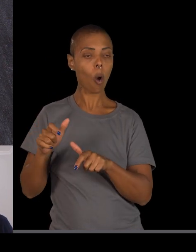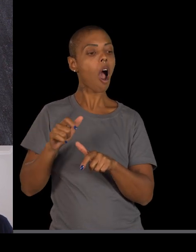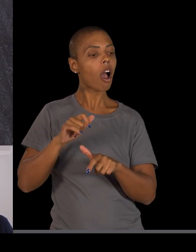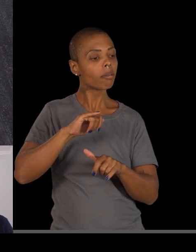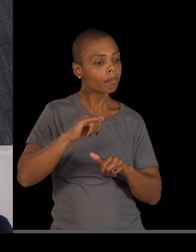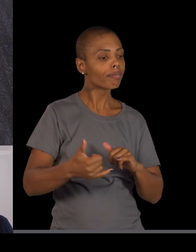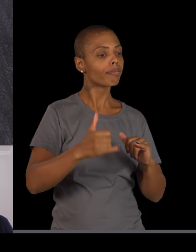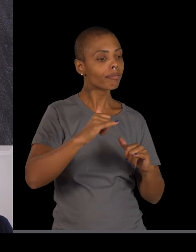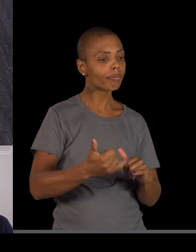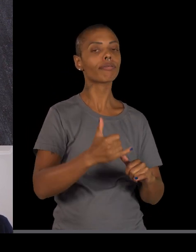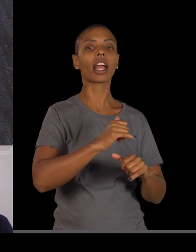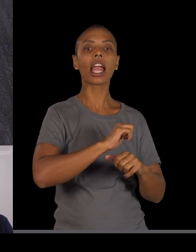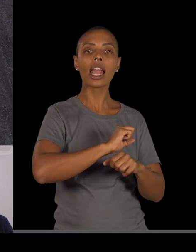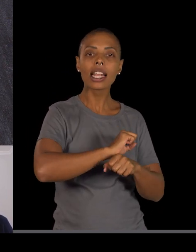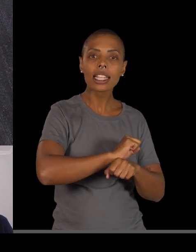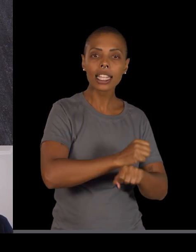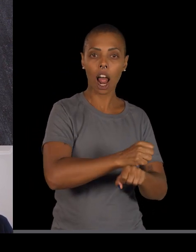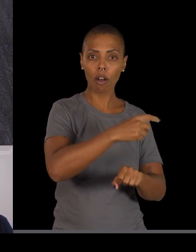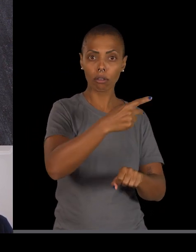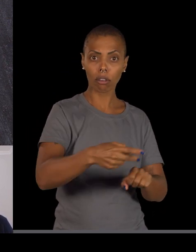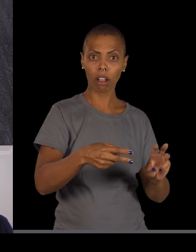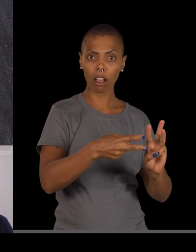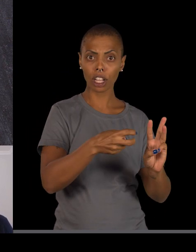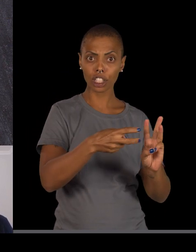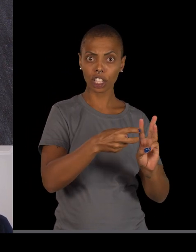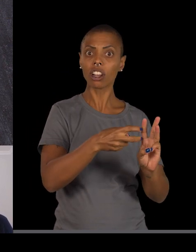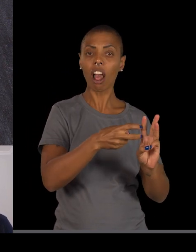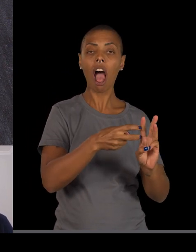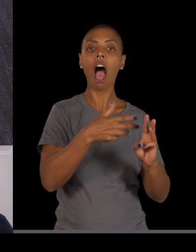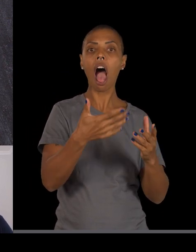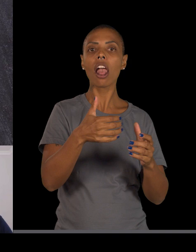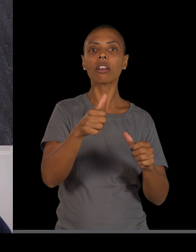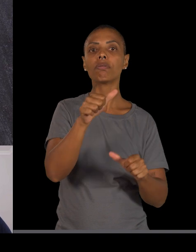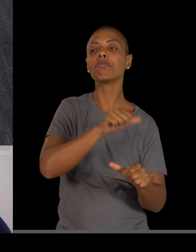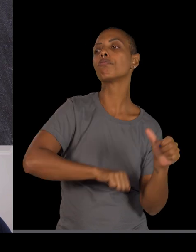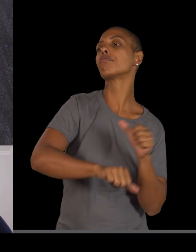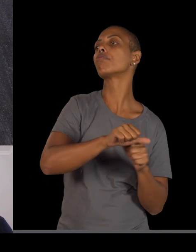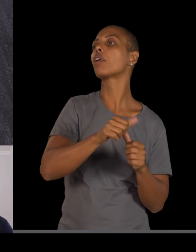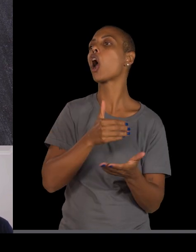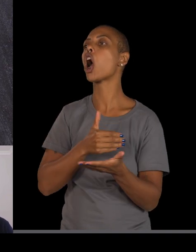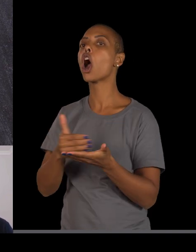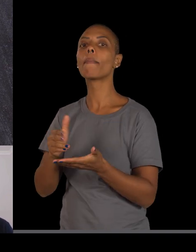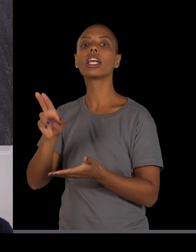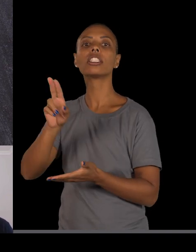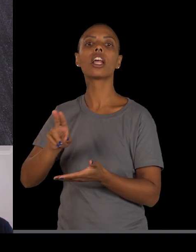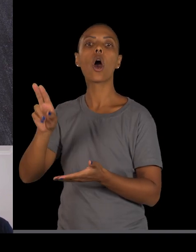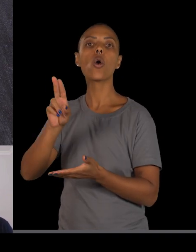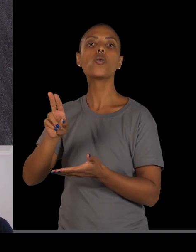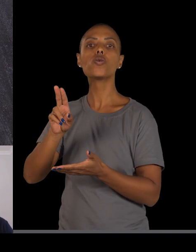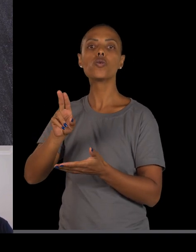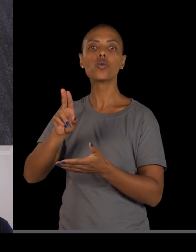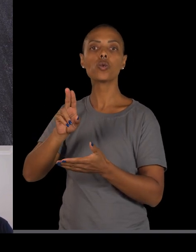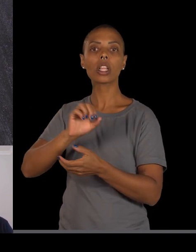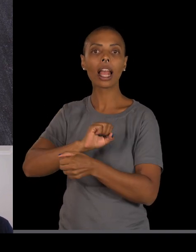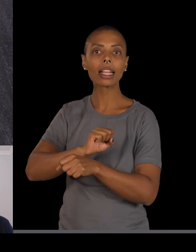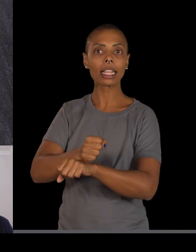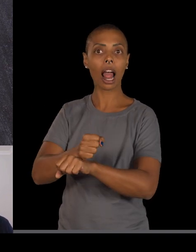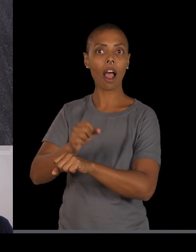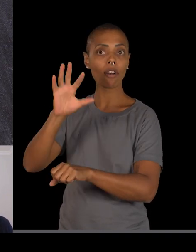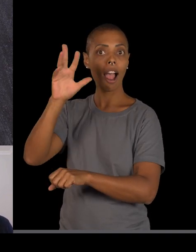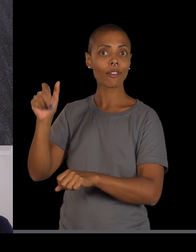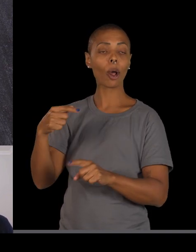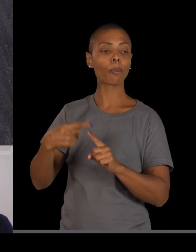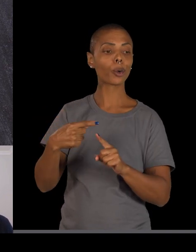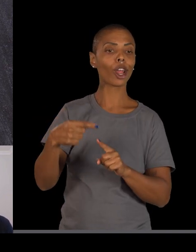estavam utilizando mão de obra escravizada indígena e de repente começaram a utilizar mão de obra escravizada africana porque os